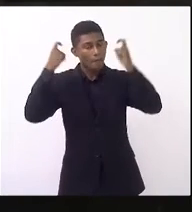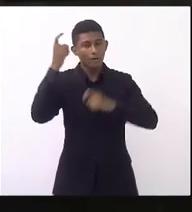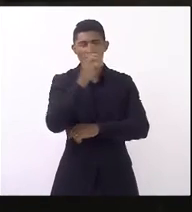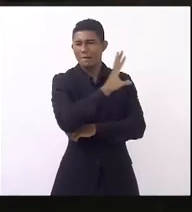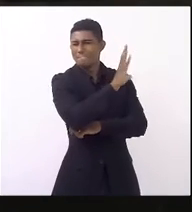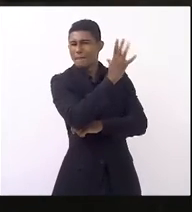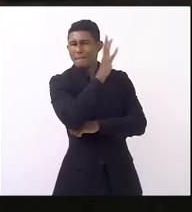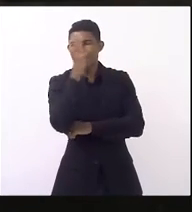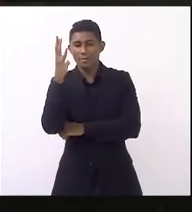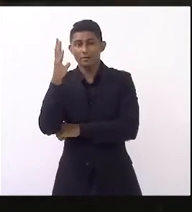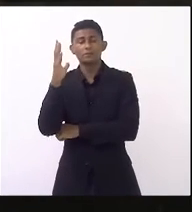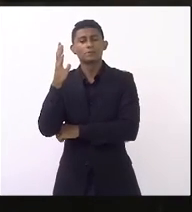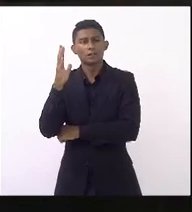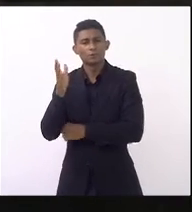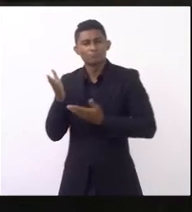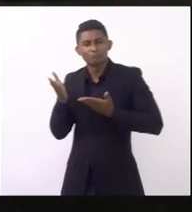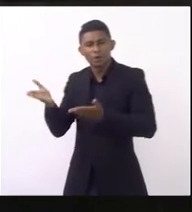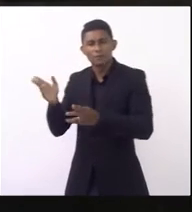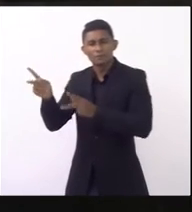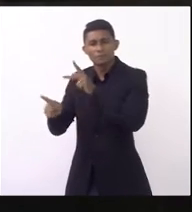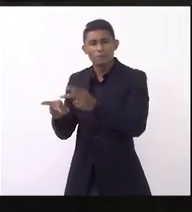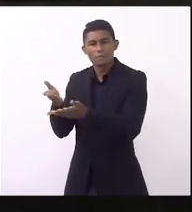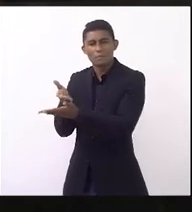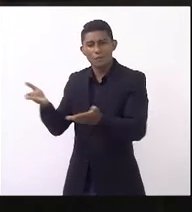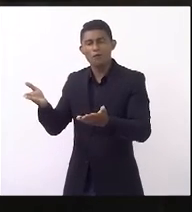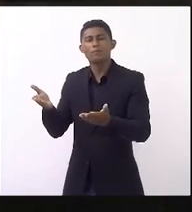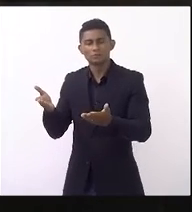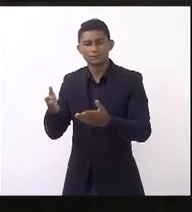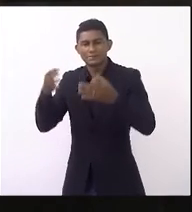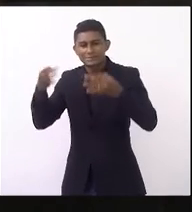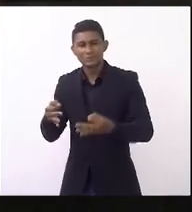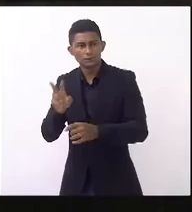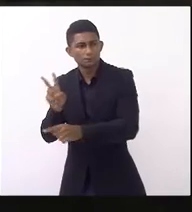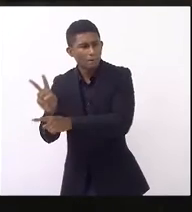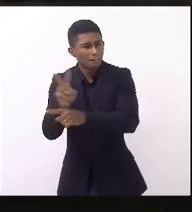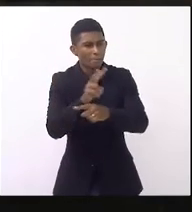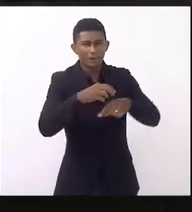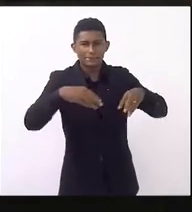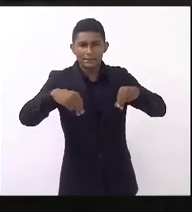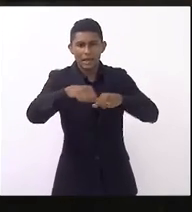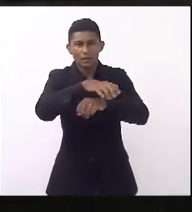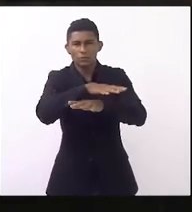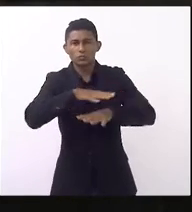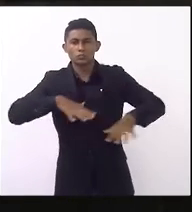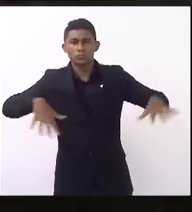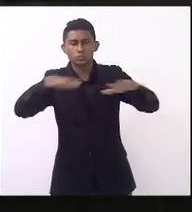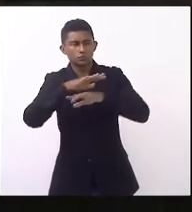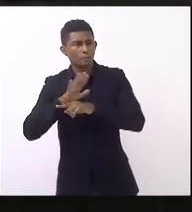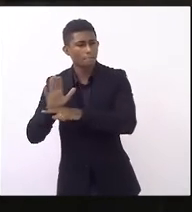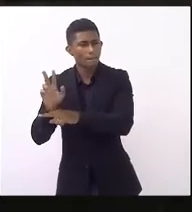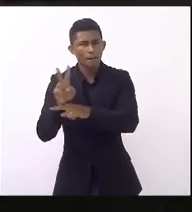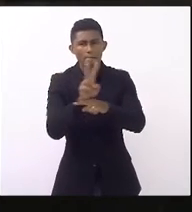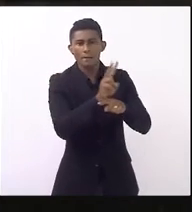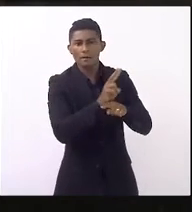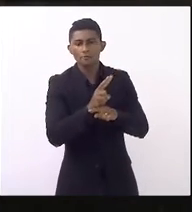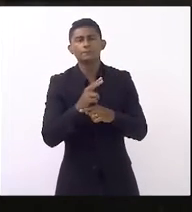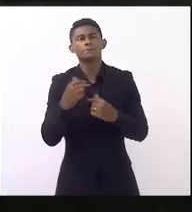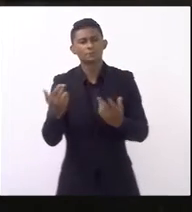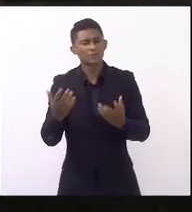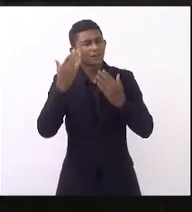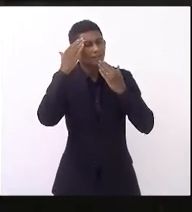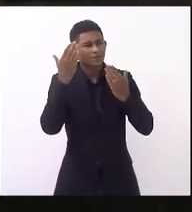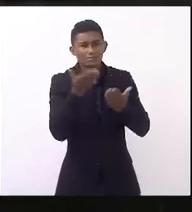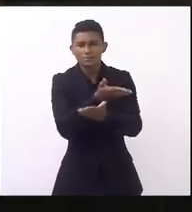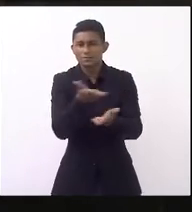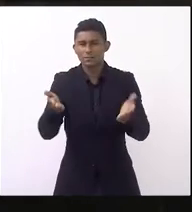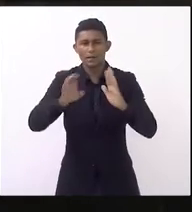povos tradicionais como os verdadeiros guardiões da Mãe Terra. Então, nesse sentido, senhor presidente, agradecer todas as emendas,